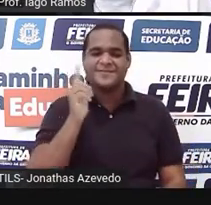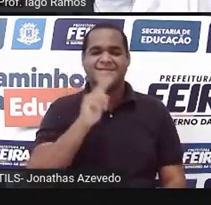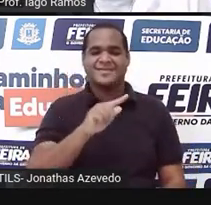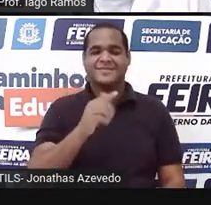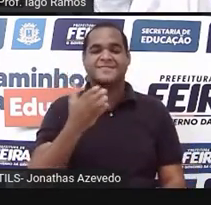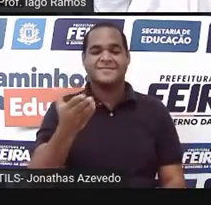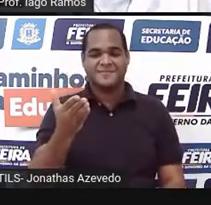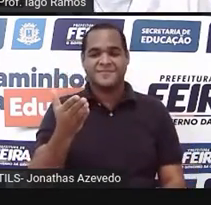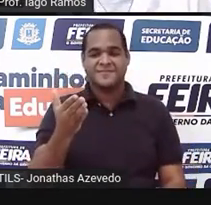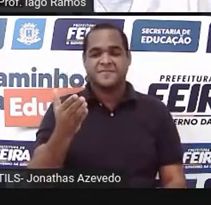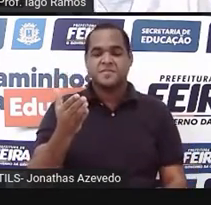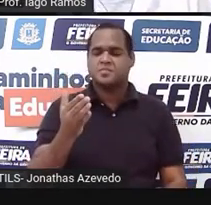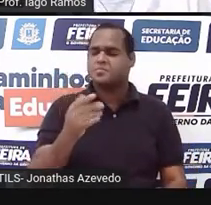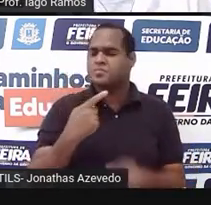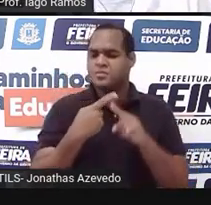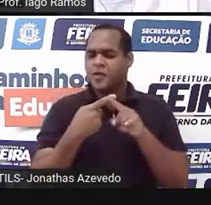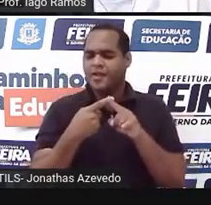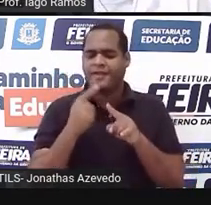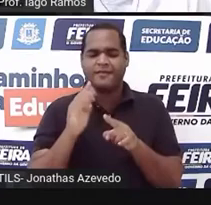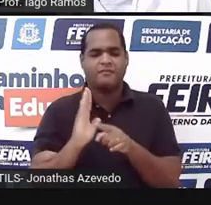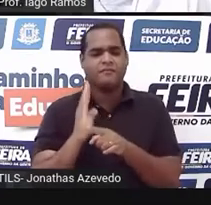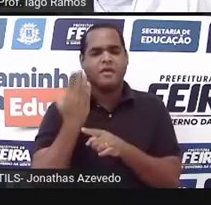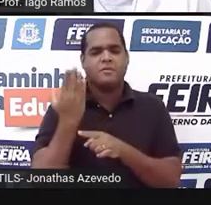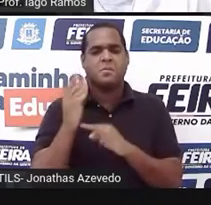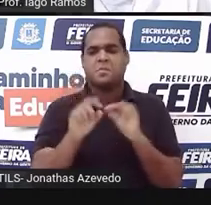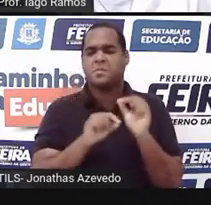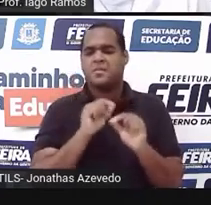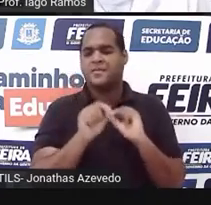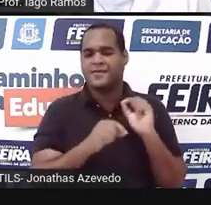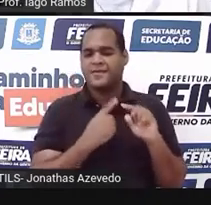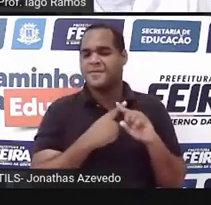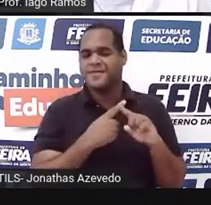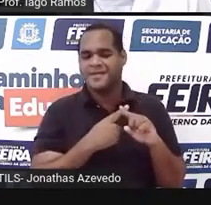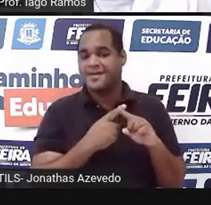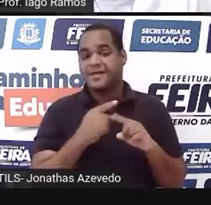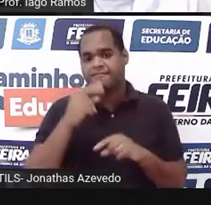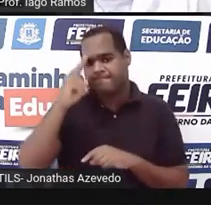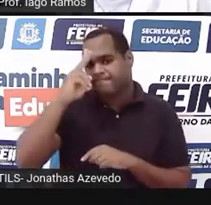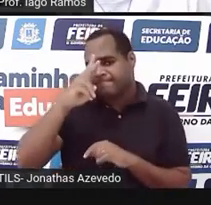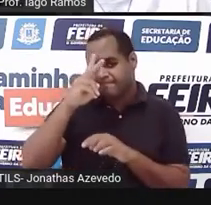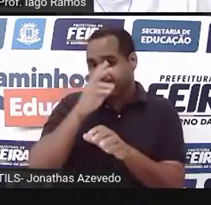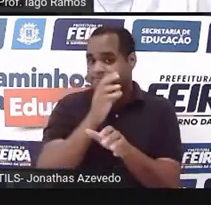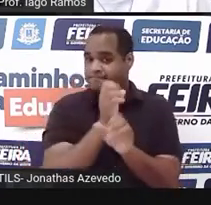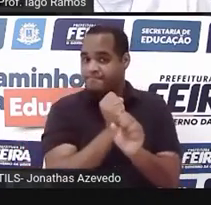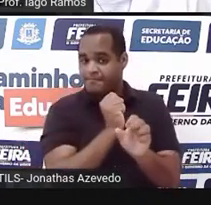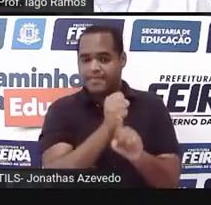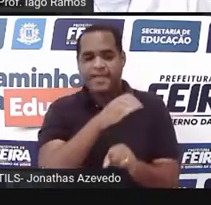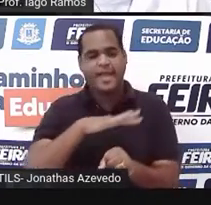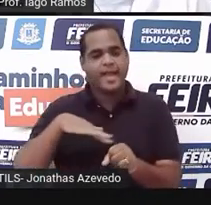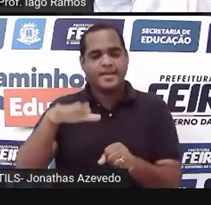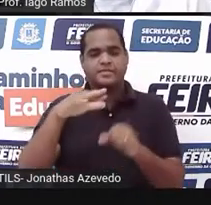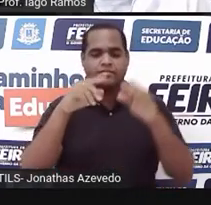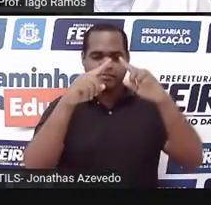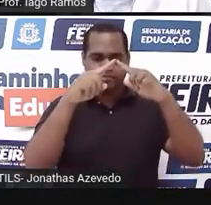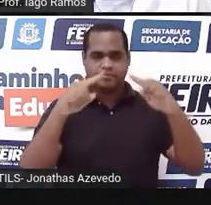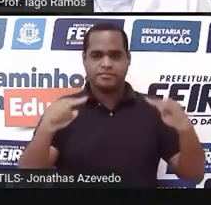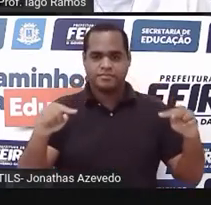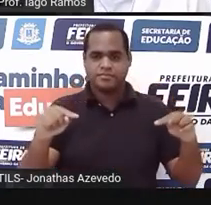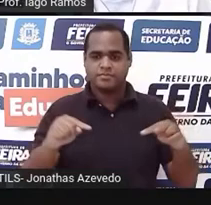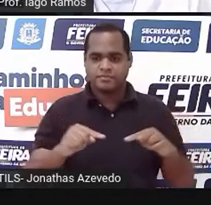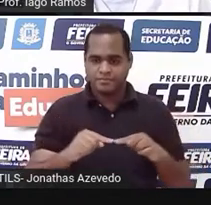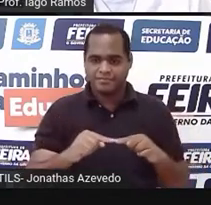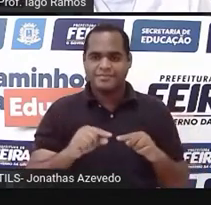falso por quê que é falso professor como lembrar como é que a gente calcula a área de losango